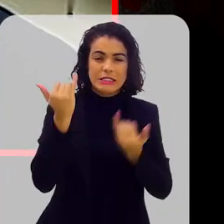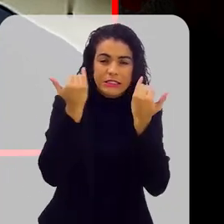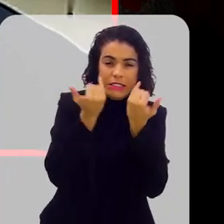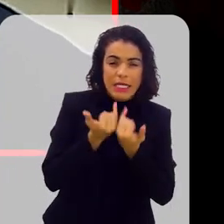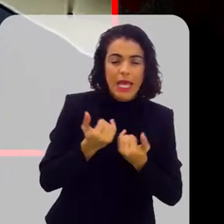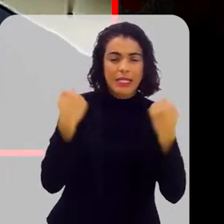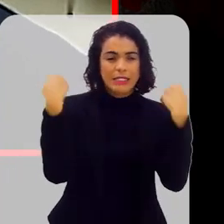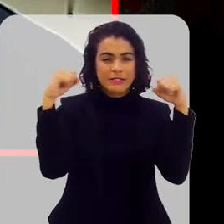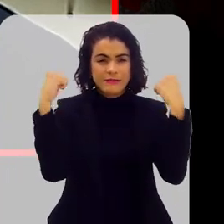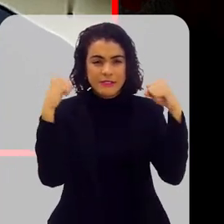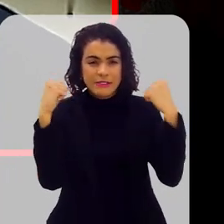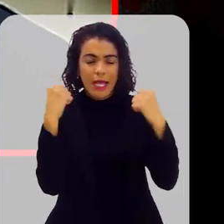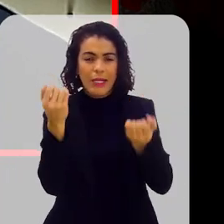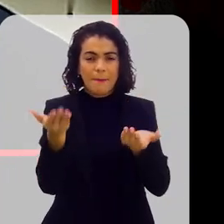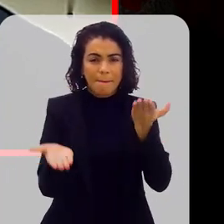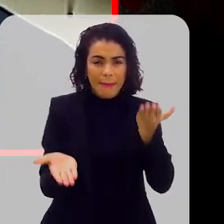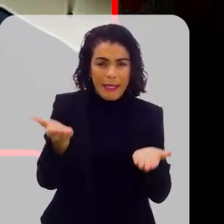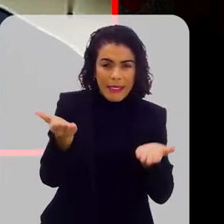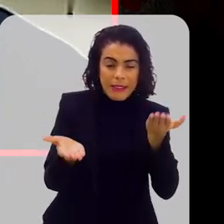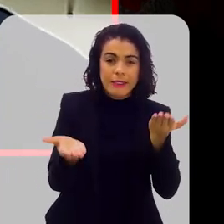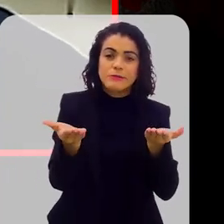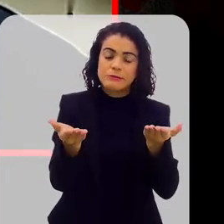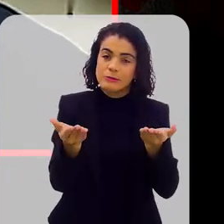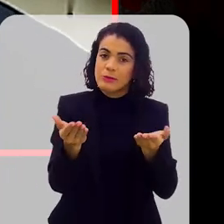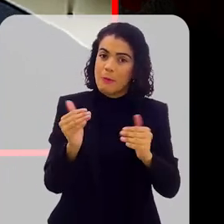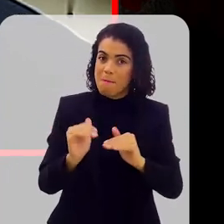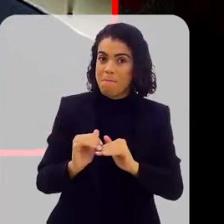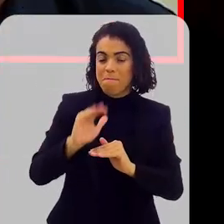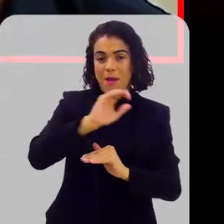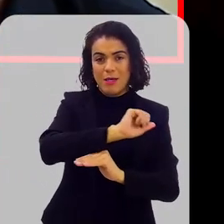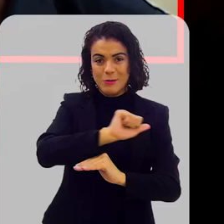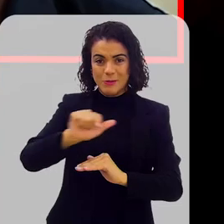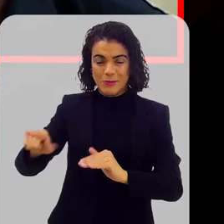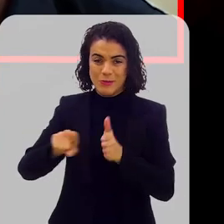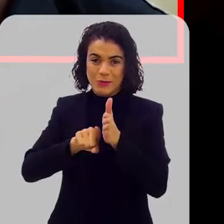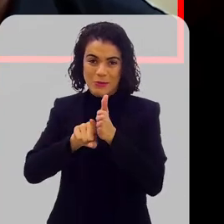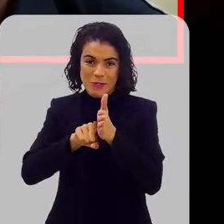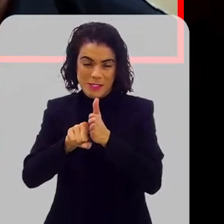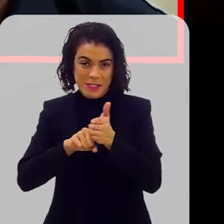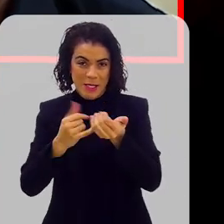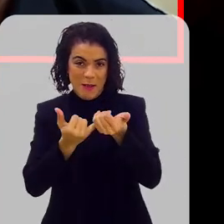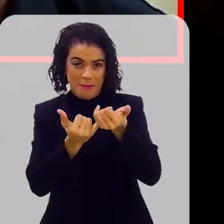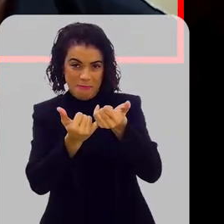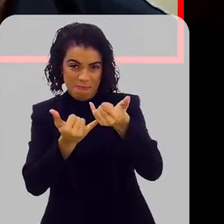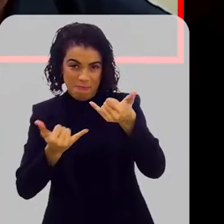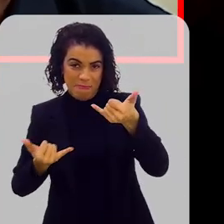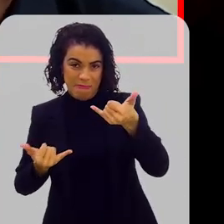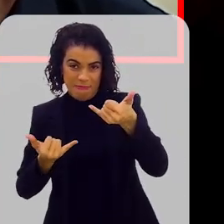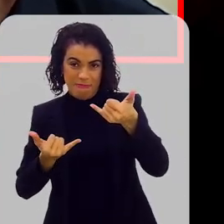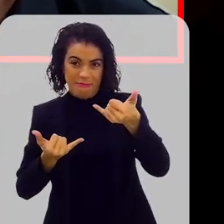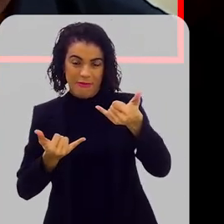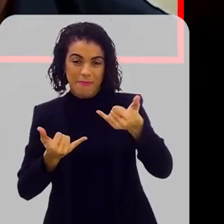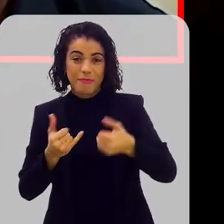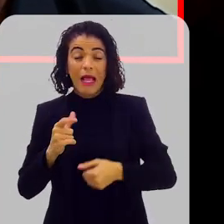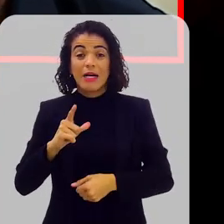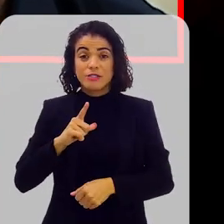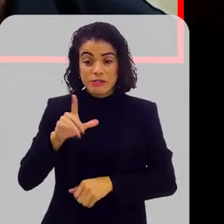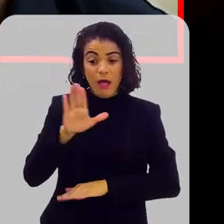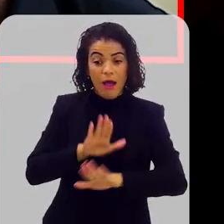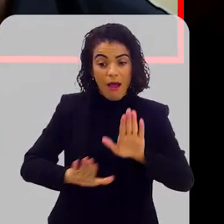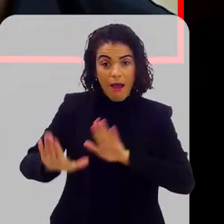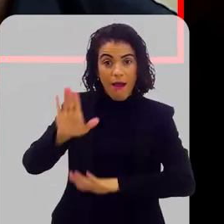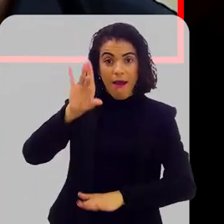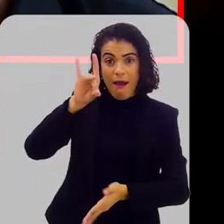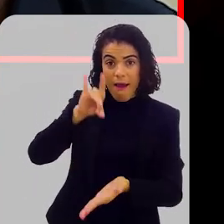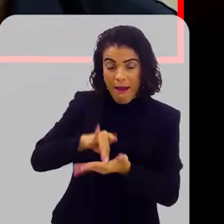global, da dieta, da atividade física, manutenção de peso. Isso tem muito mais impacto do que colonoscopia, né? Porque aí a gente está fazendo